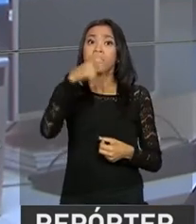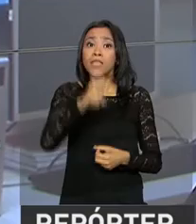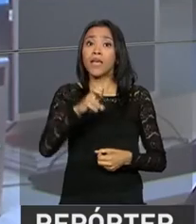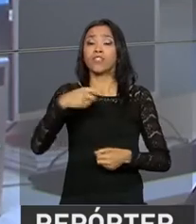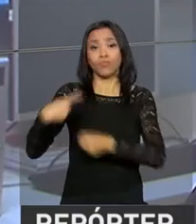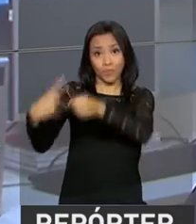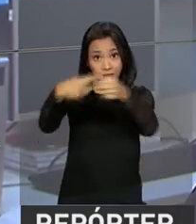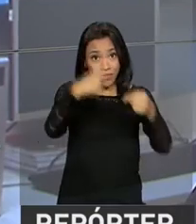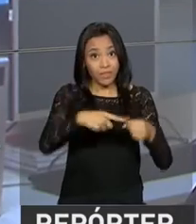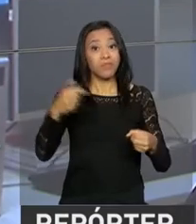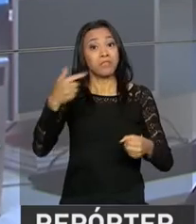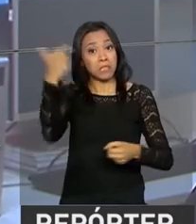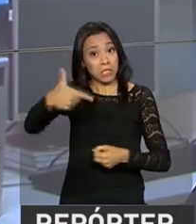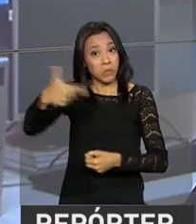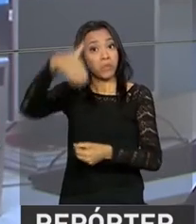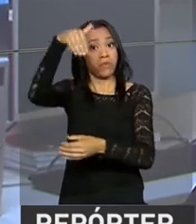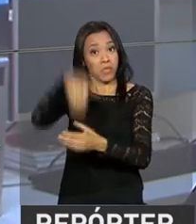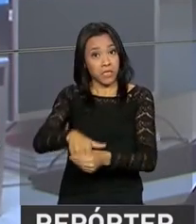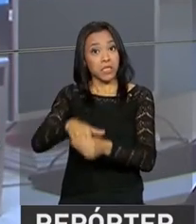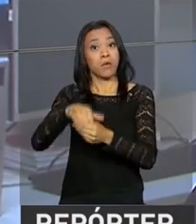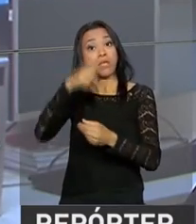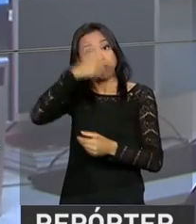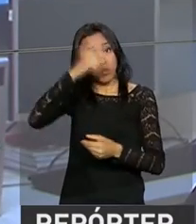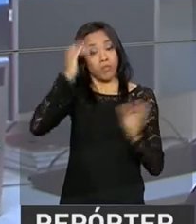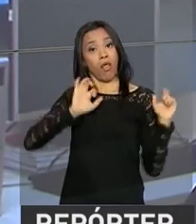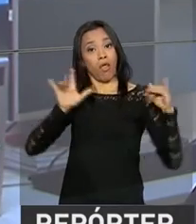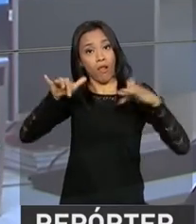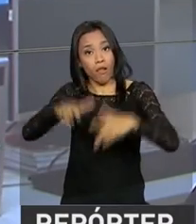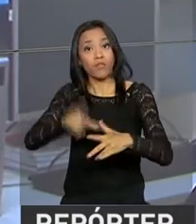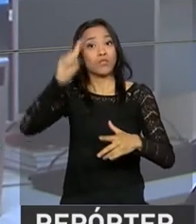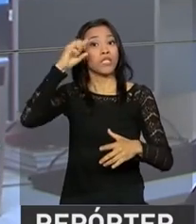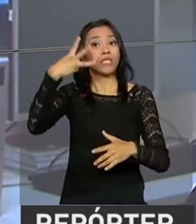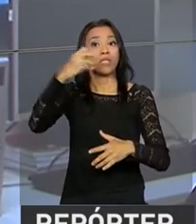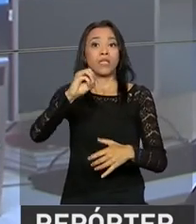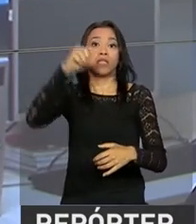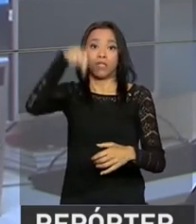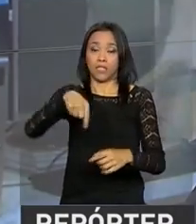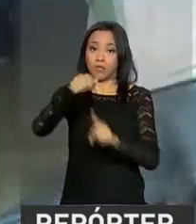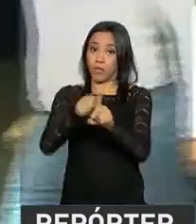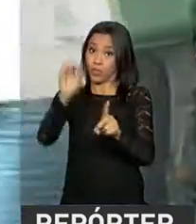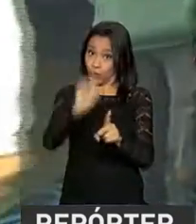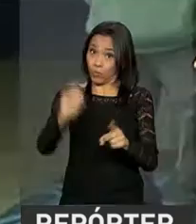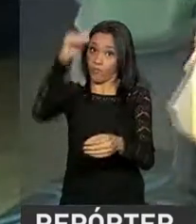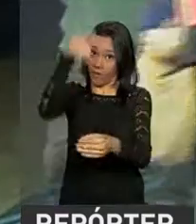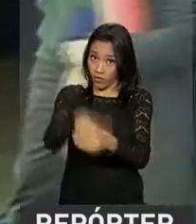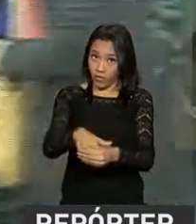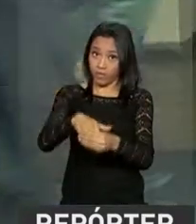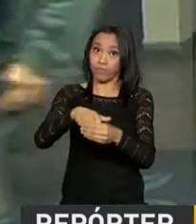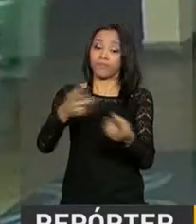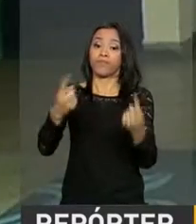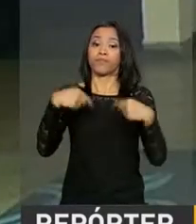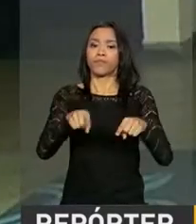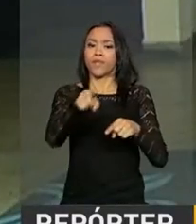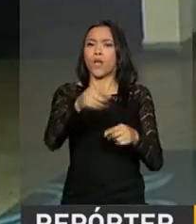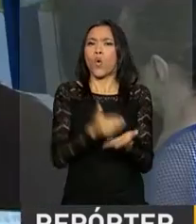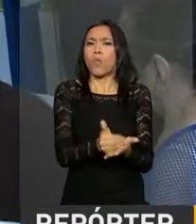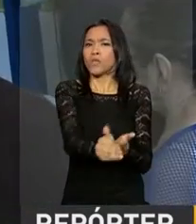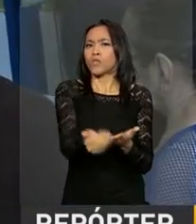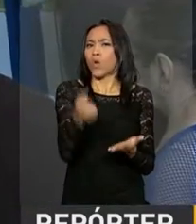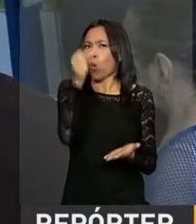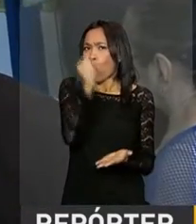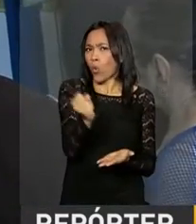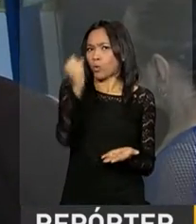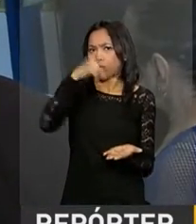segundo turno. Os eleitores voltam às urnas no dia 30 deste mês. Neste domingo, a votação pelo país começou às 8 da